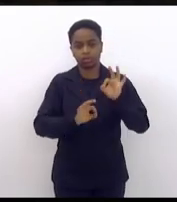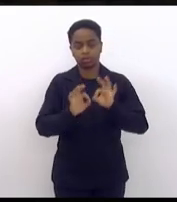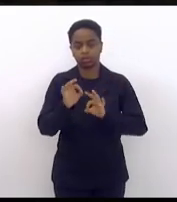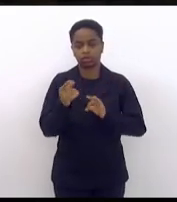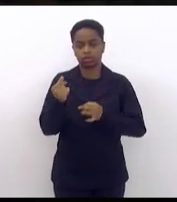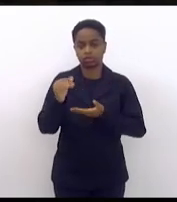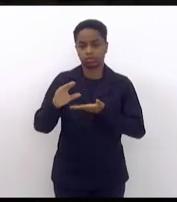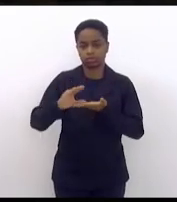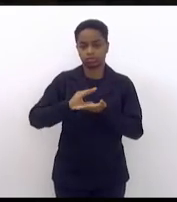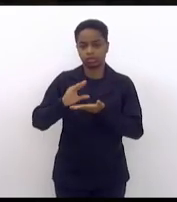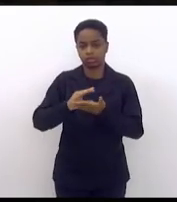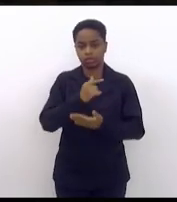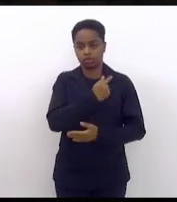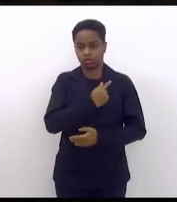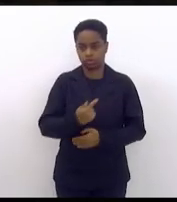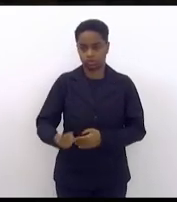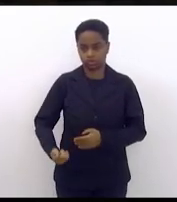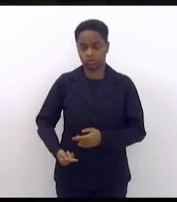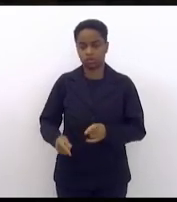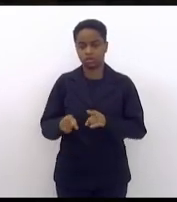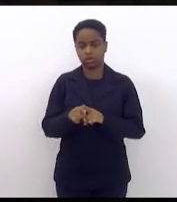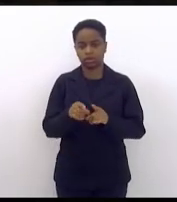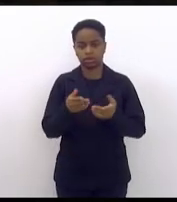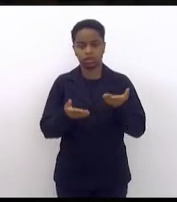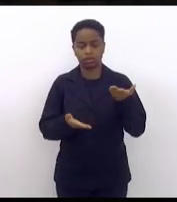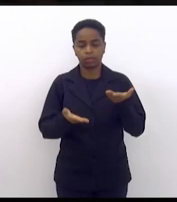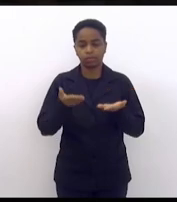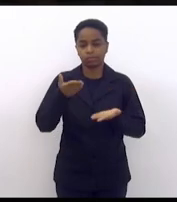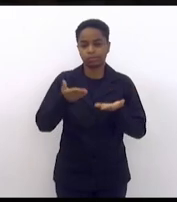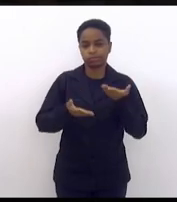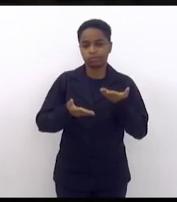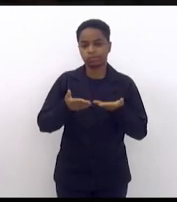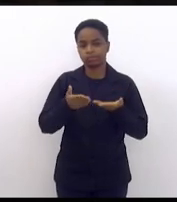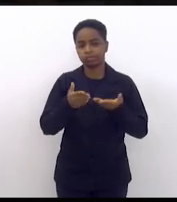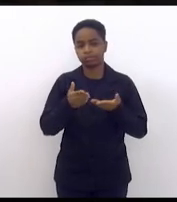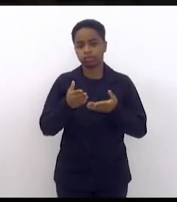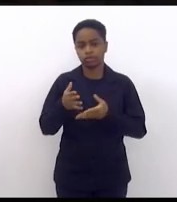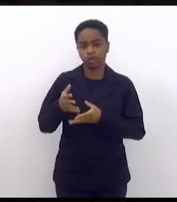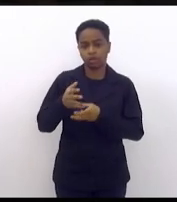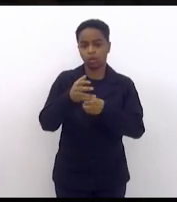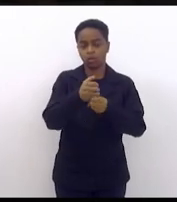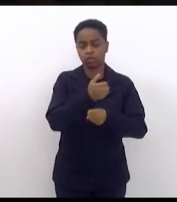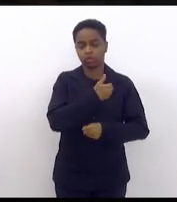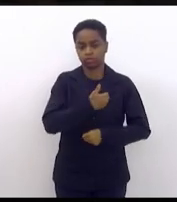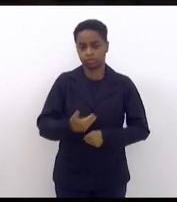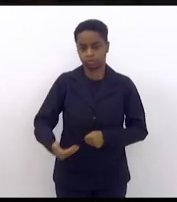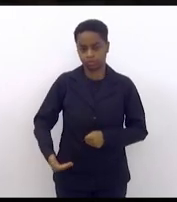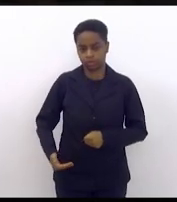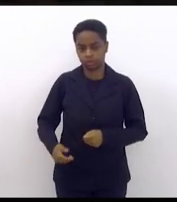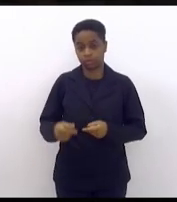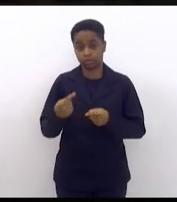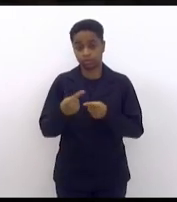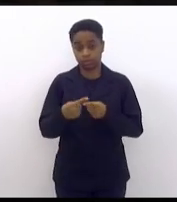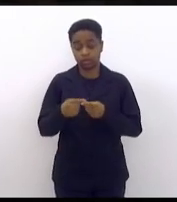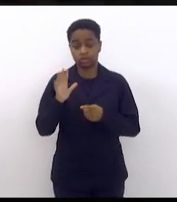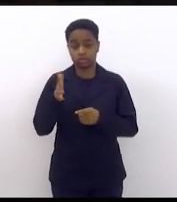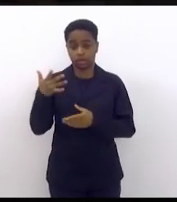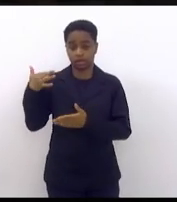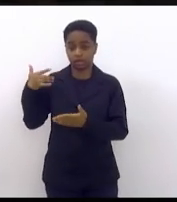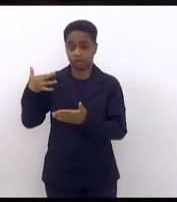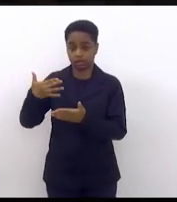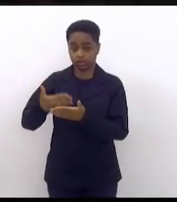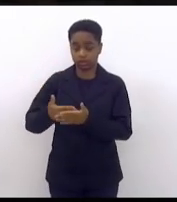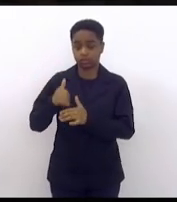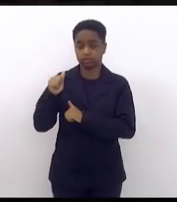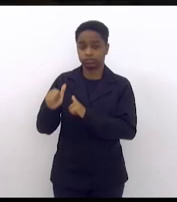governo e do balanço geral das contas públicas, que prevém há muito tempo e